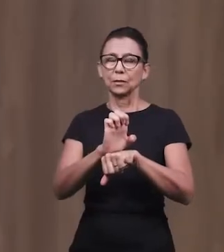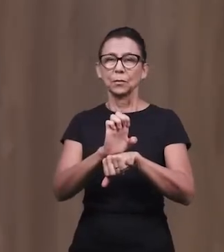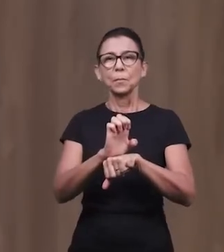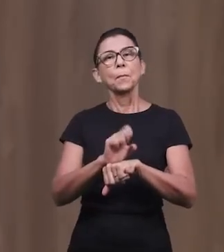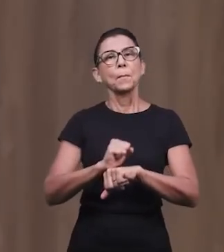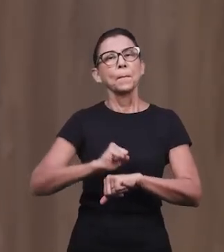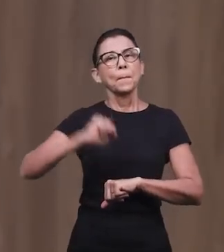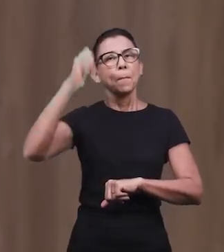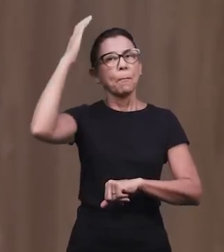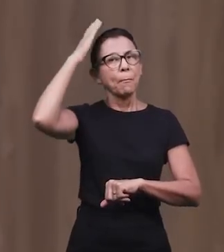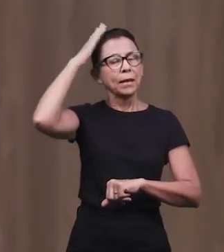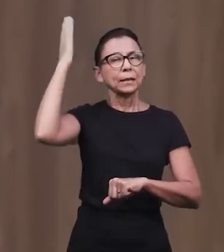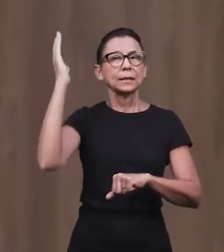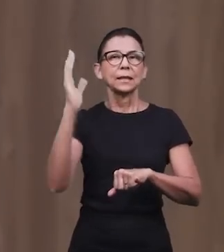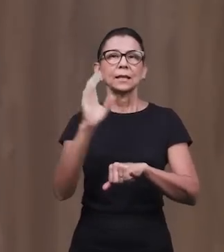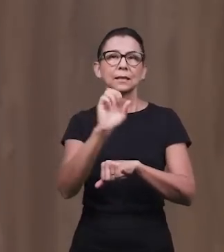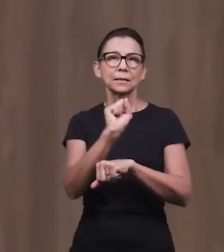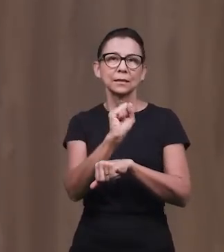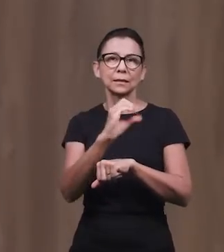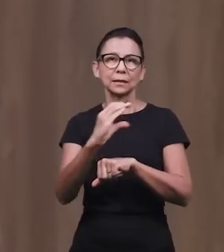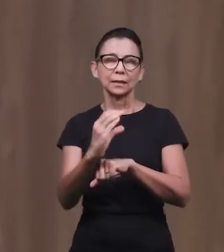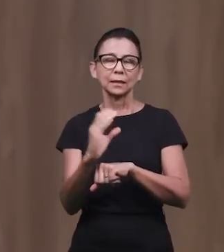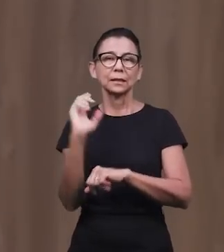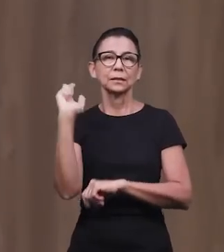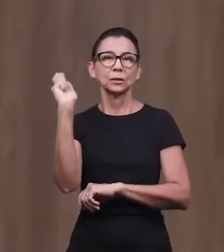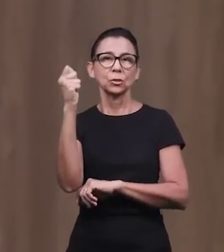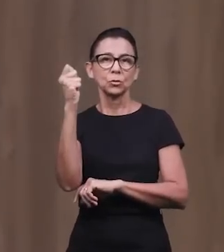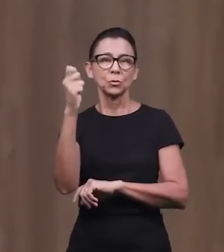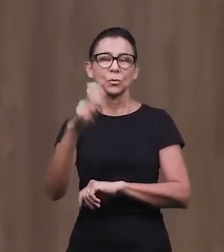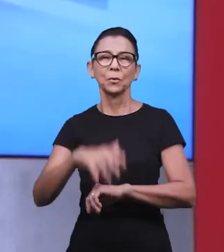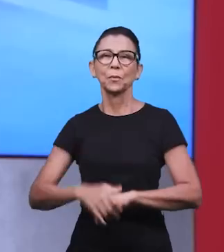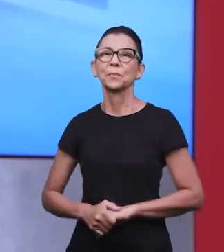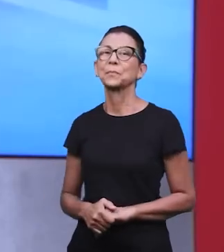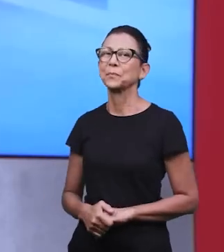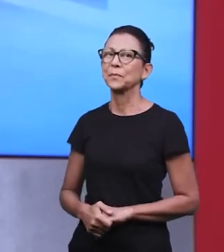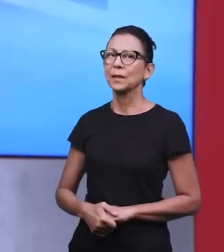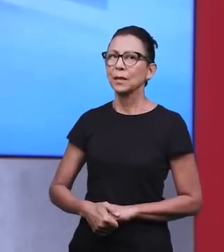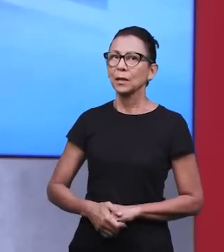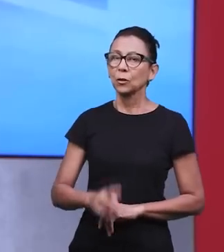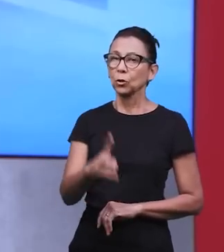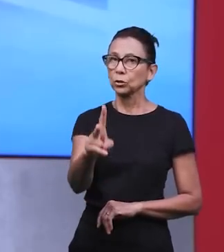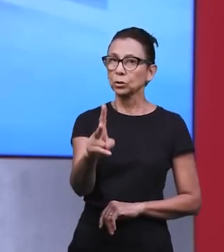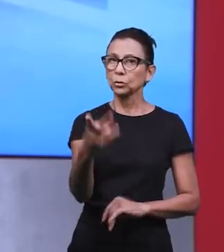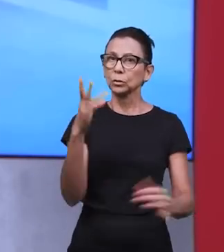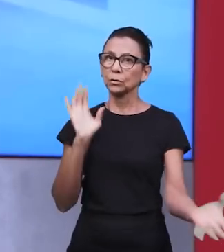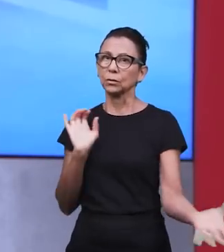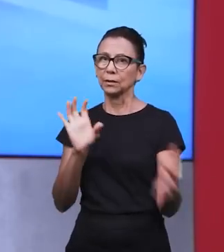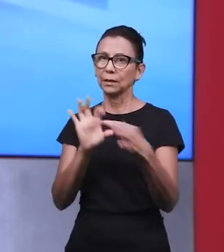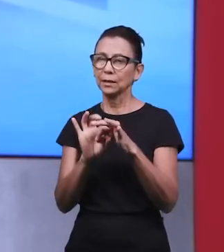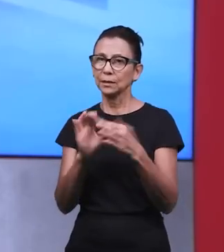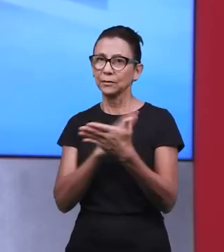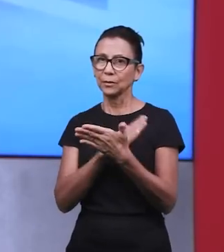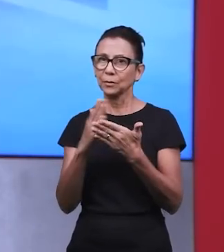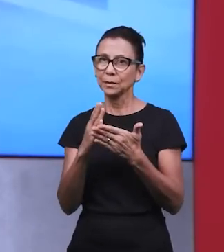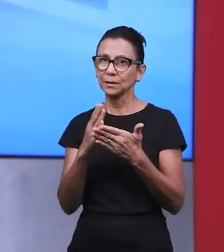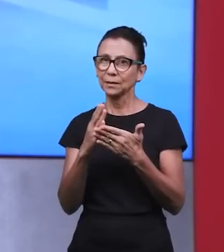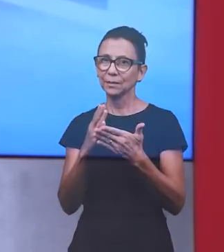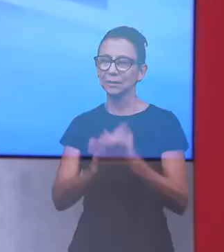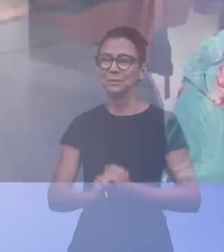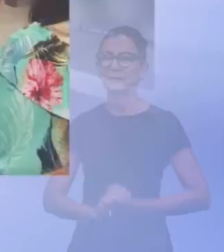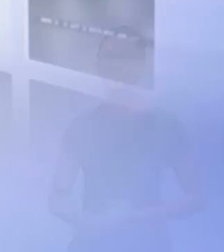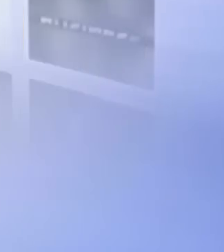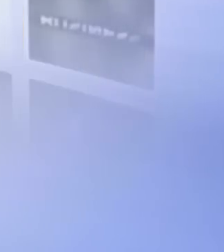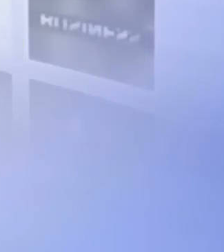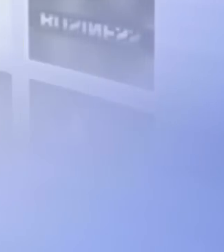Paraná, Santa Catarina e Rio Grande do Sul. Fique com a gente! A partir de agora, o Manaí News está entrando no